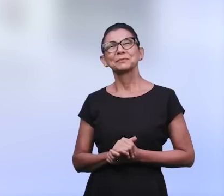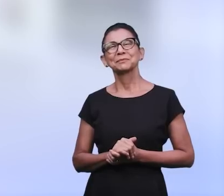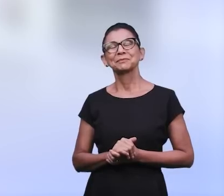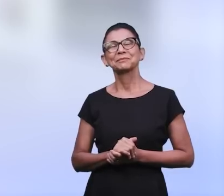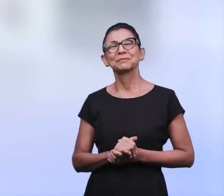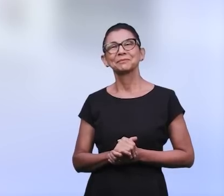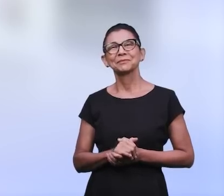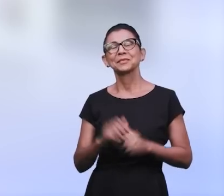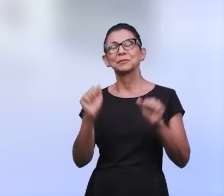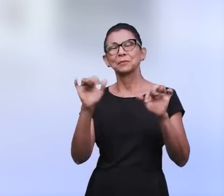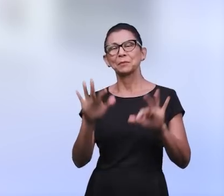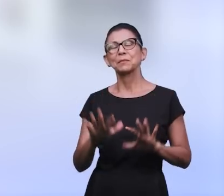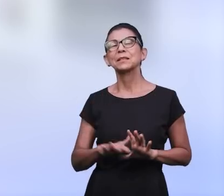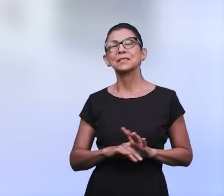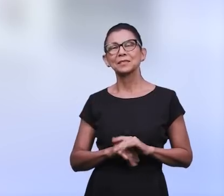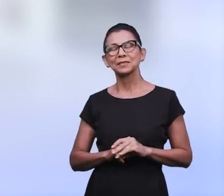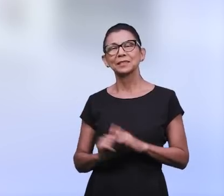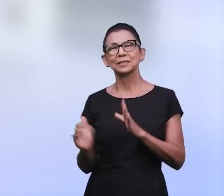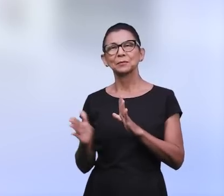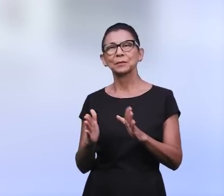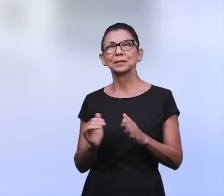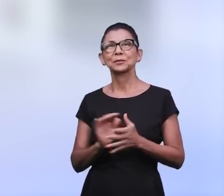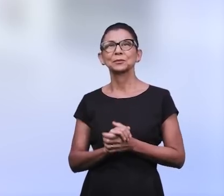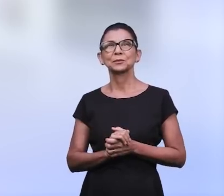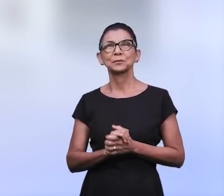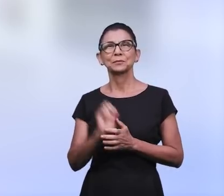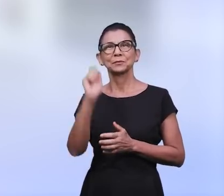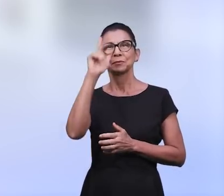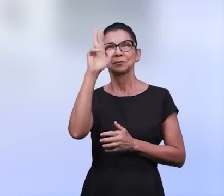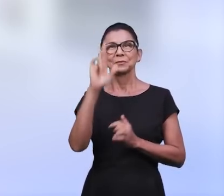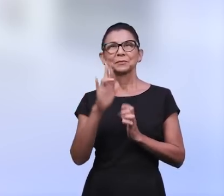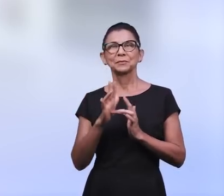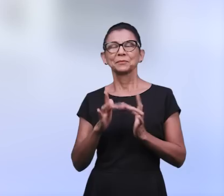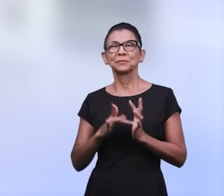uma bênção. Nós estamos muito felizes por esse trabalho. A paz do Senhor.